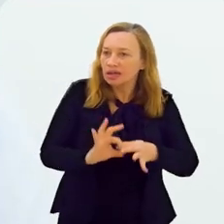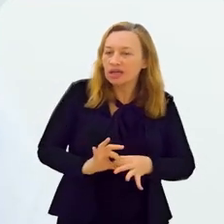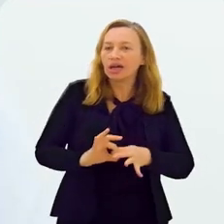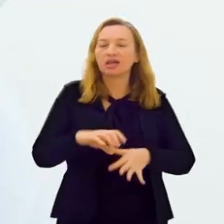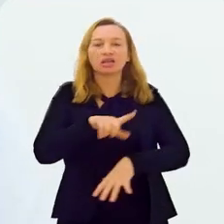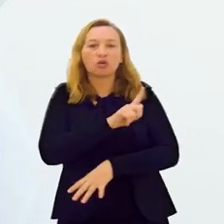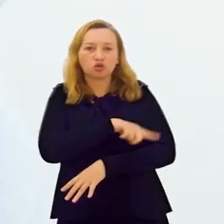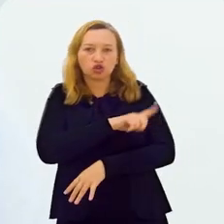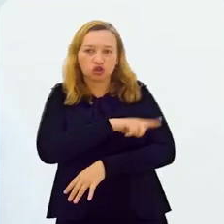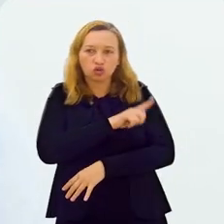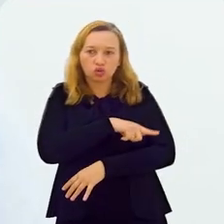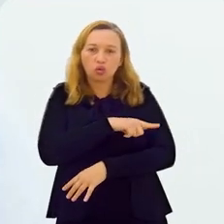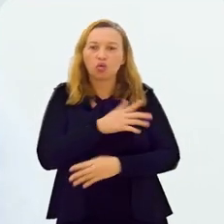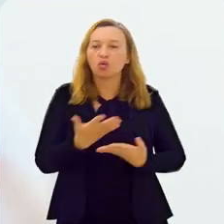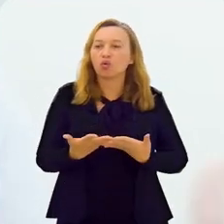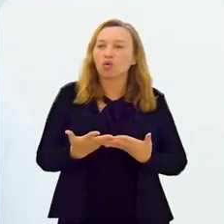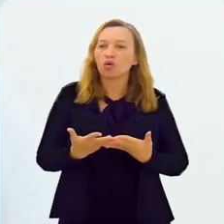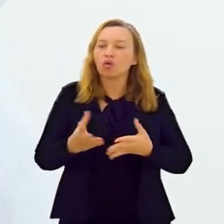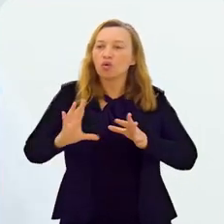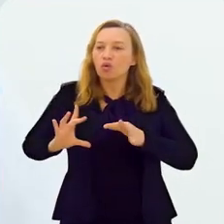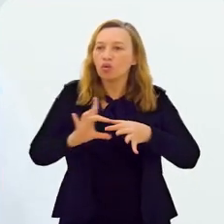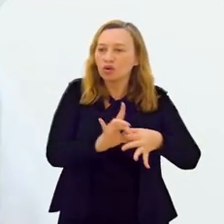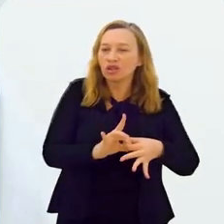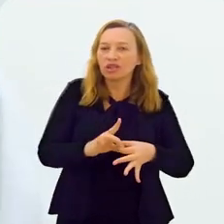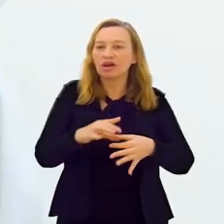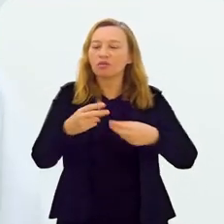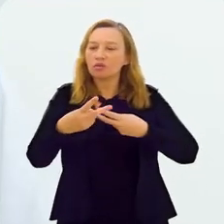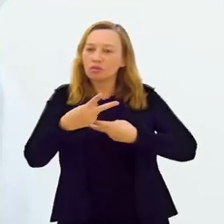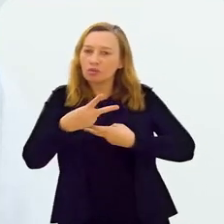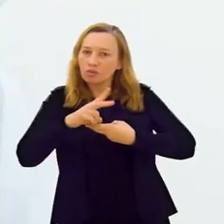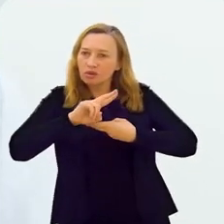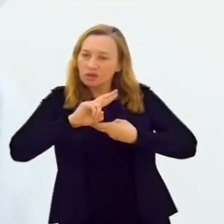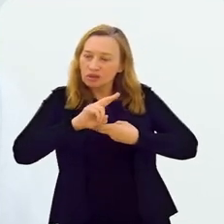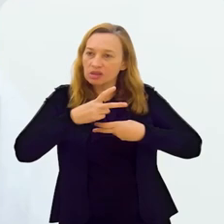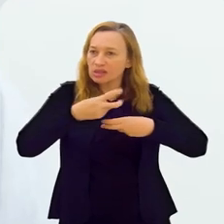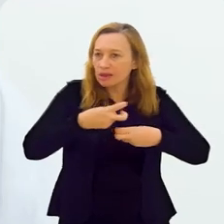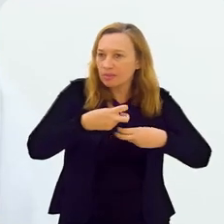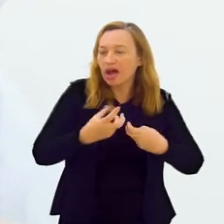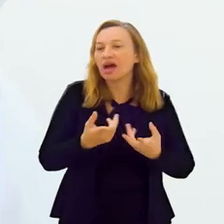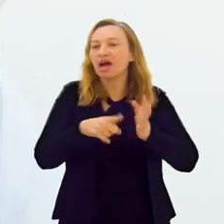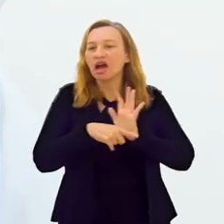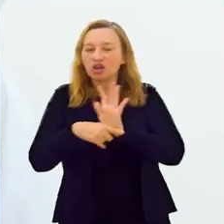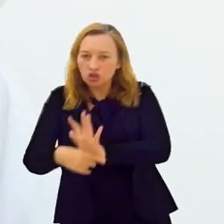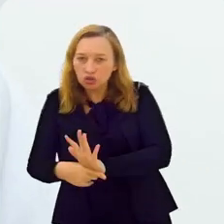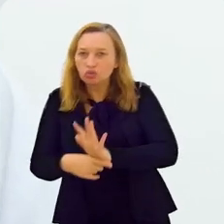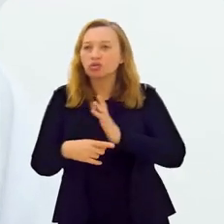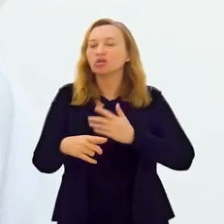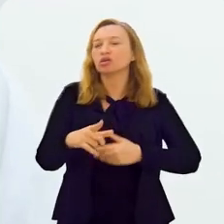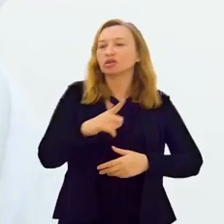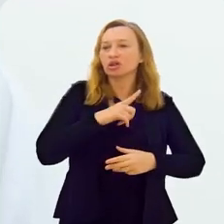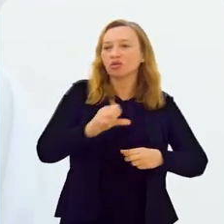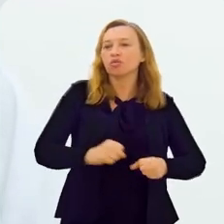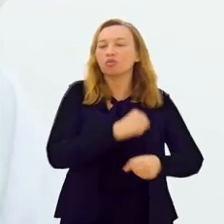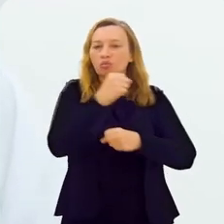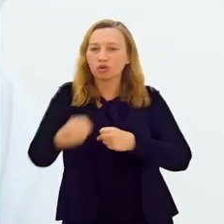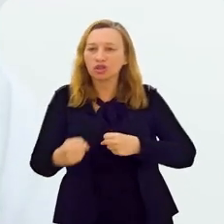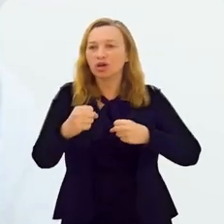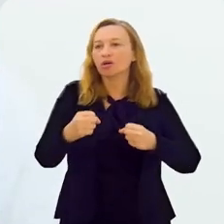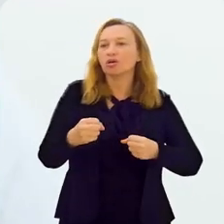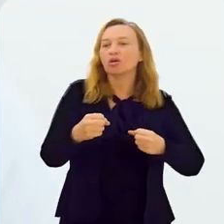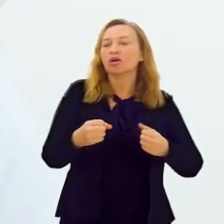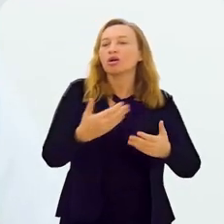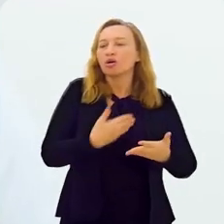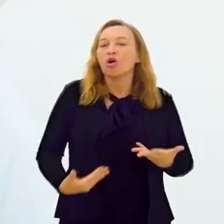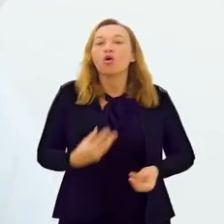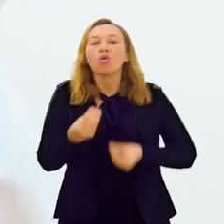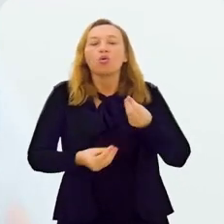também estar muito próximo desse gestor. O fato de conectar os Sebraes ajuda nisso, porque o Sebrae tem uma agenda